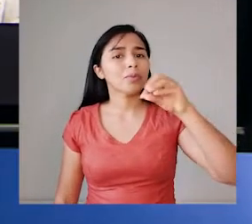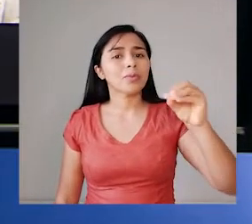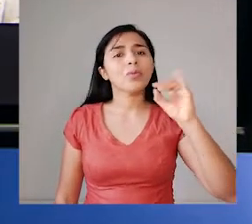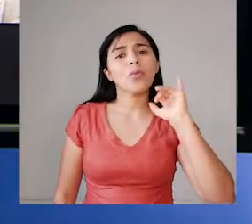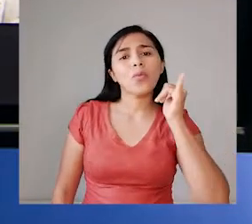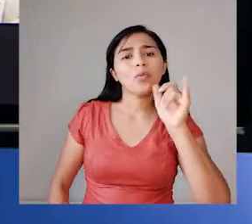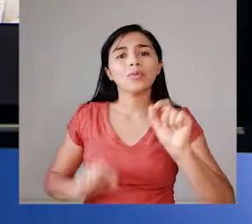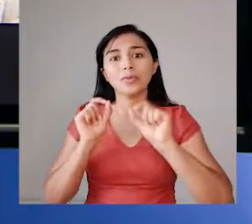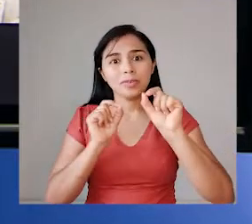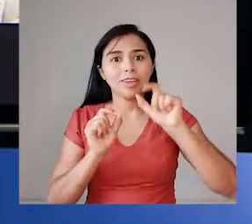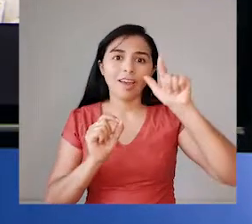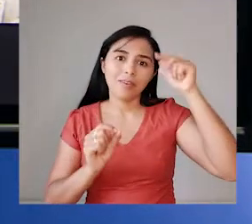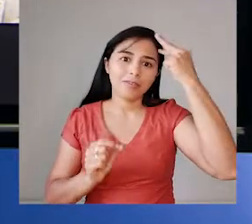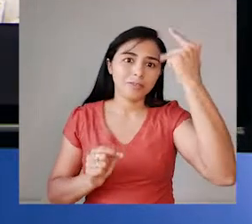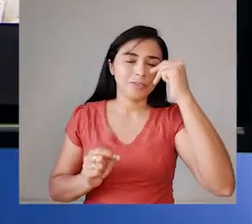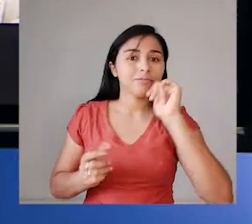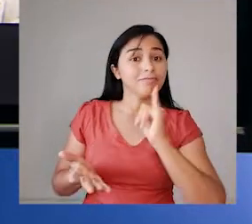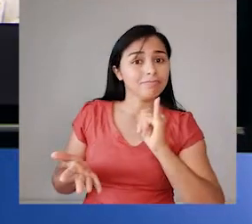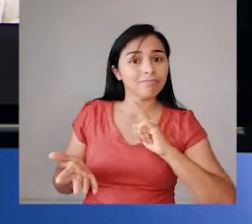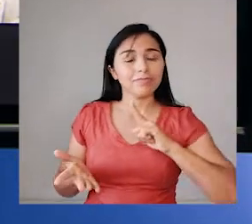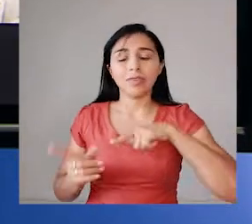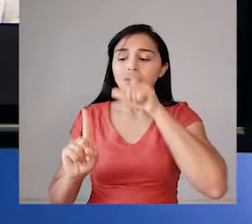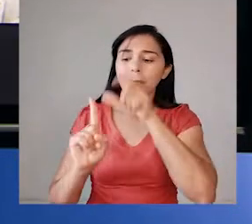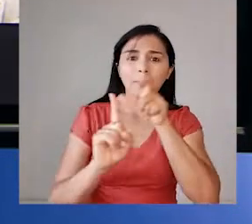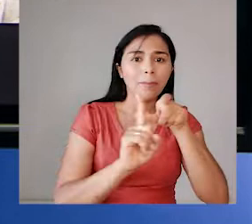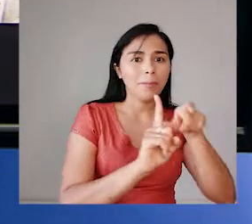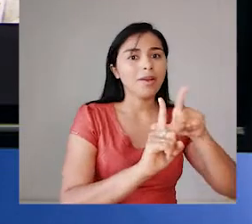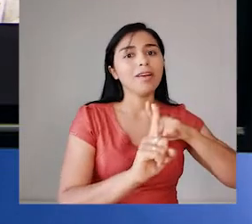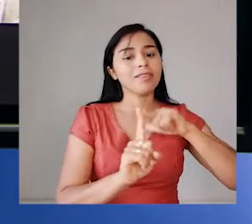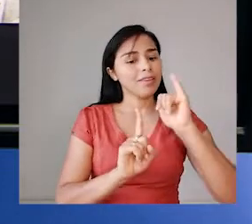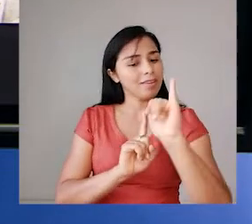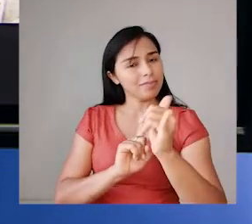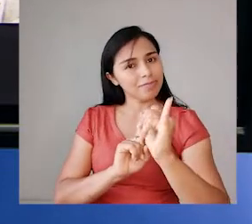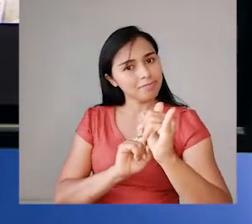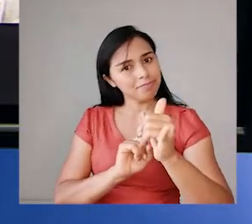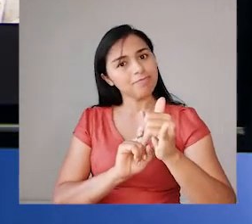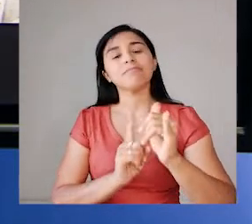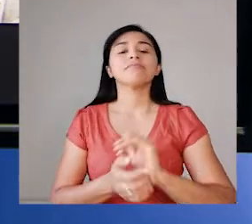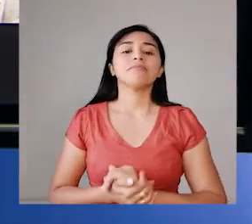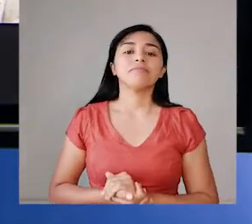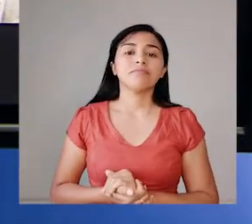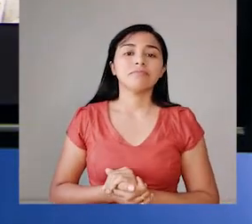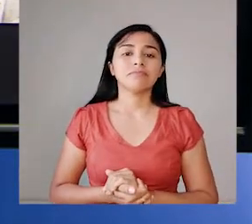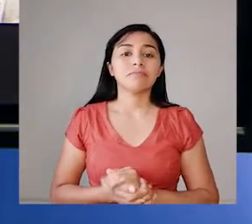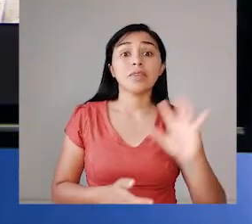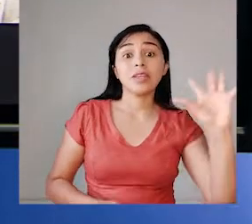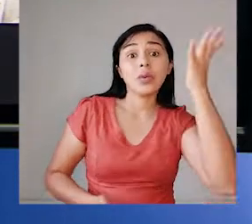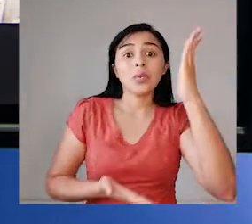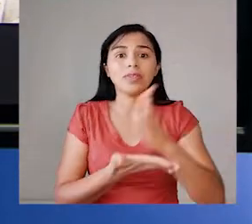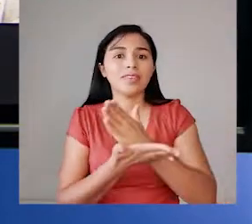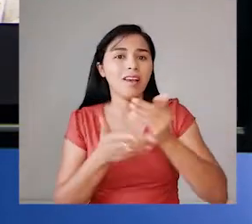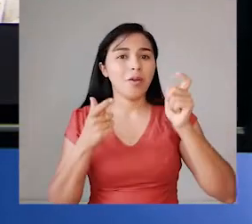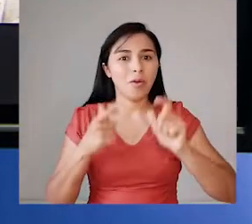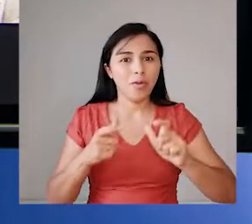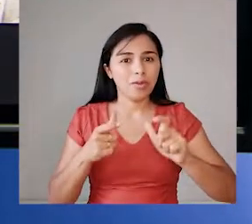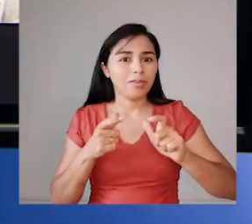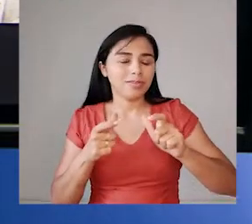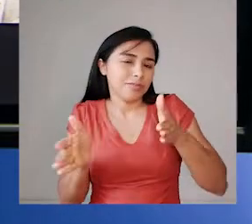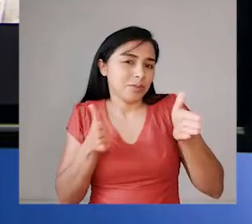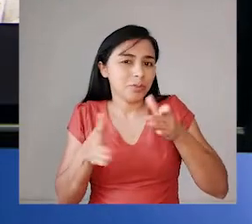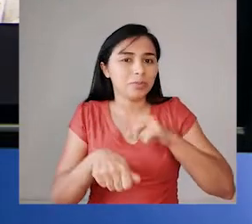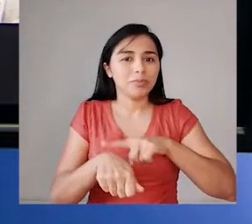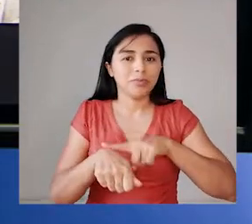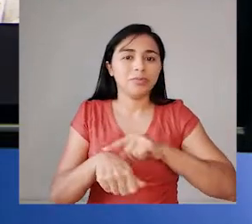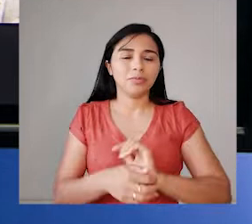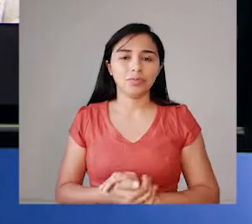Uma narrativa que tem personagem, que tem narrador, que se passa em algum lugar, em algum